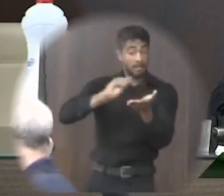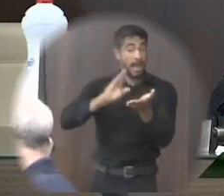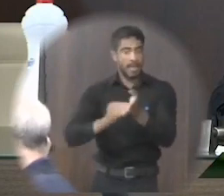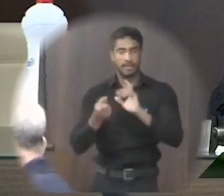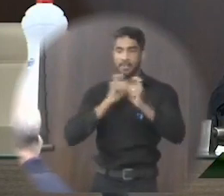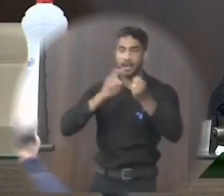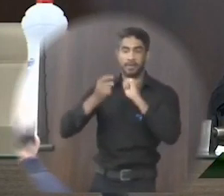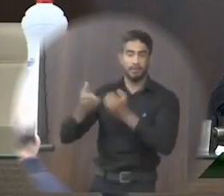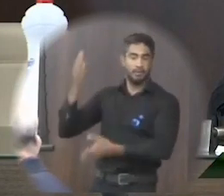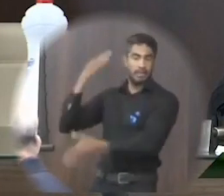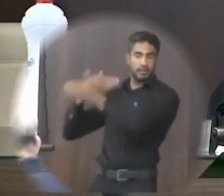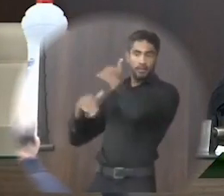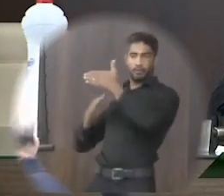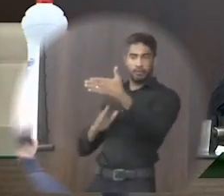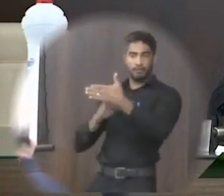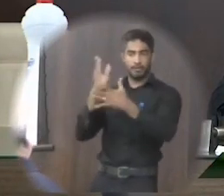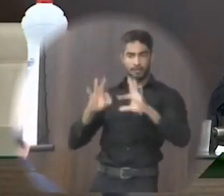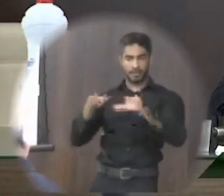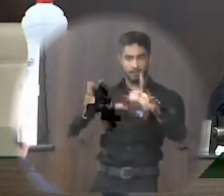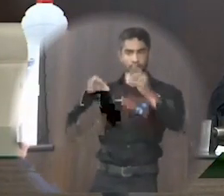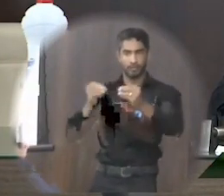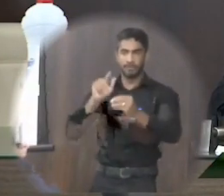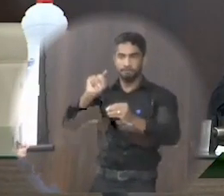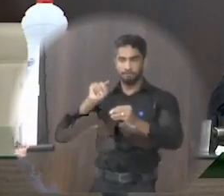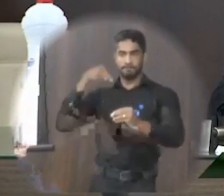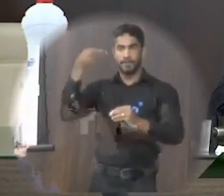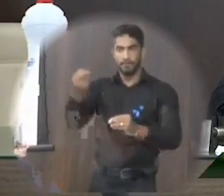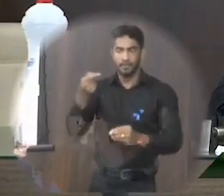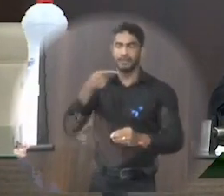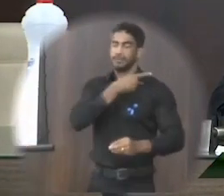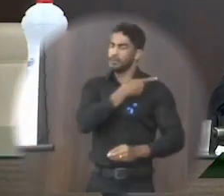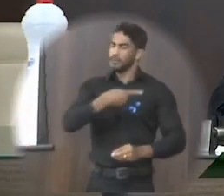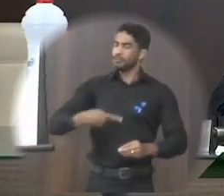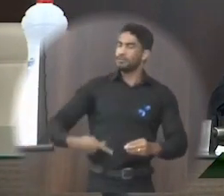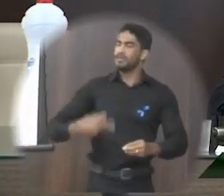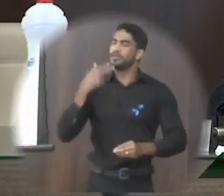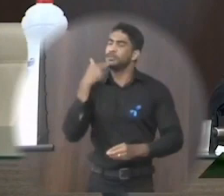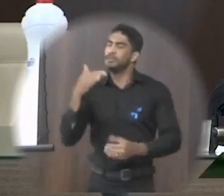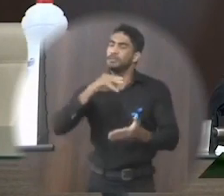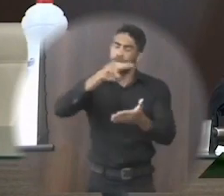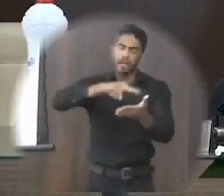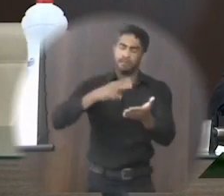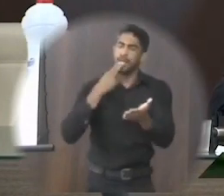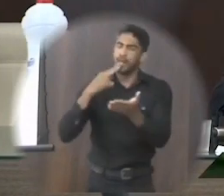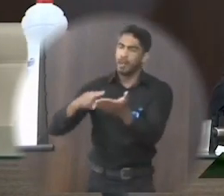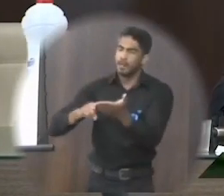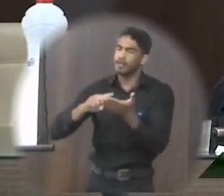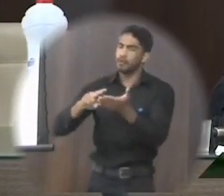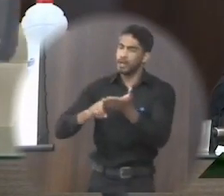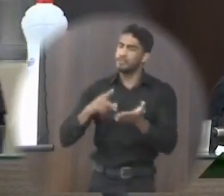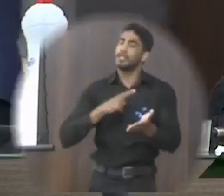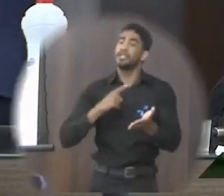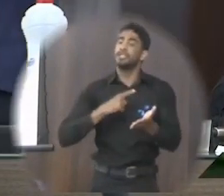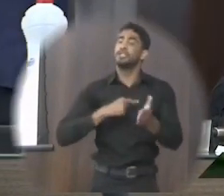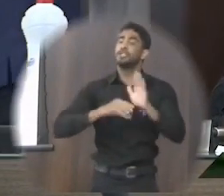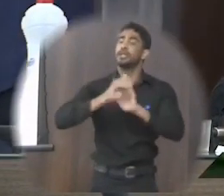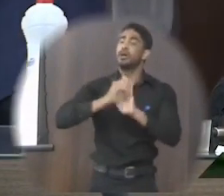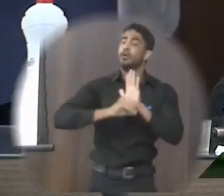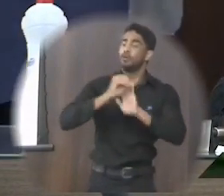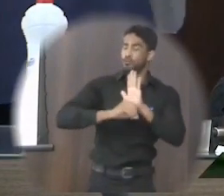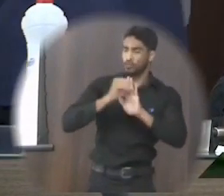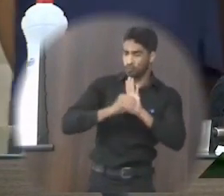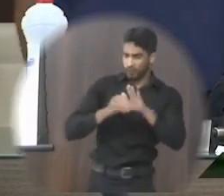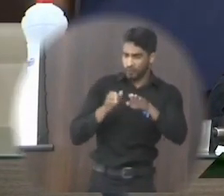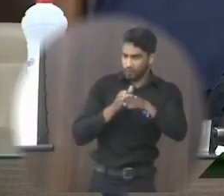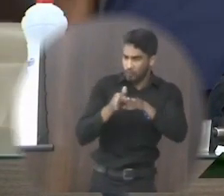foi aprovada sem ressalvas. Logo depois, o senhor presidente solicitou a leitura das correspondências que constou de ofício do